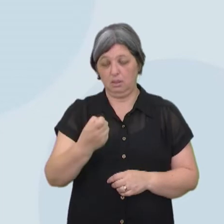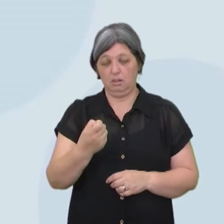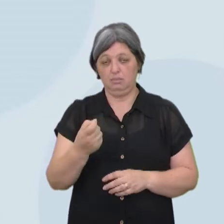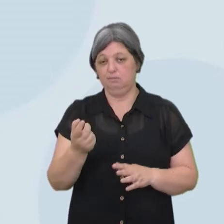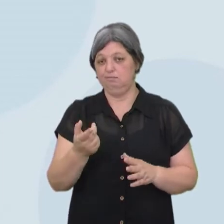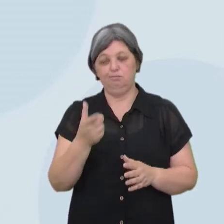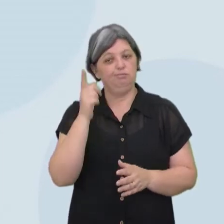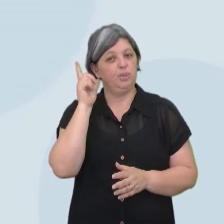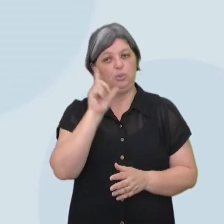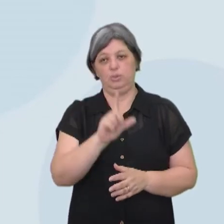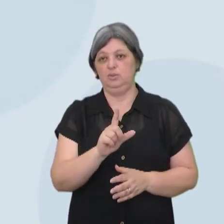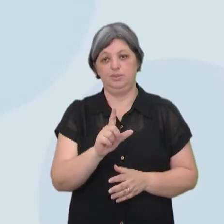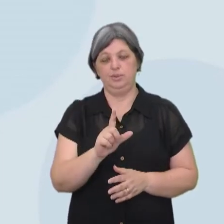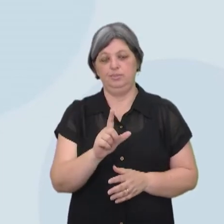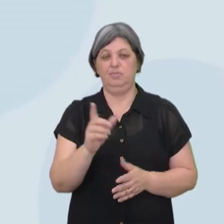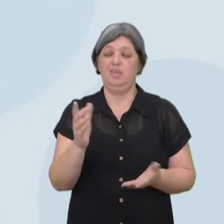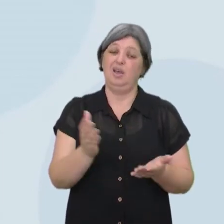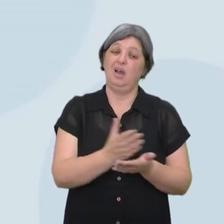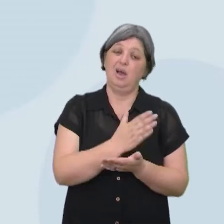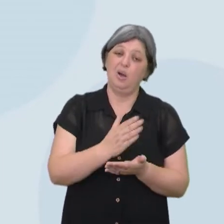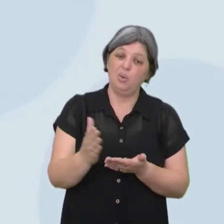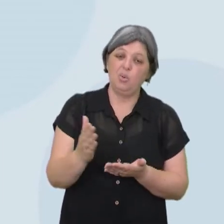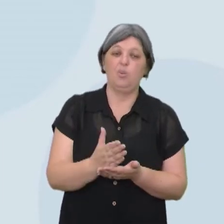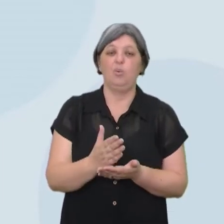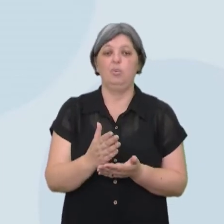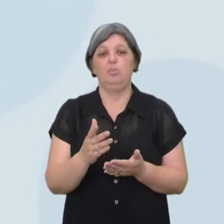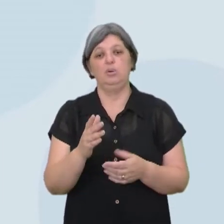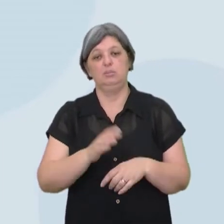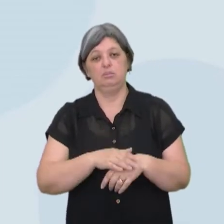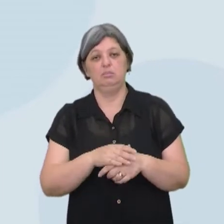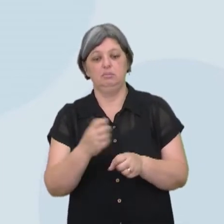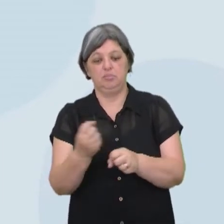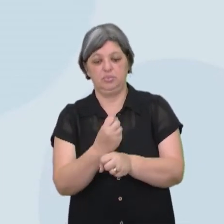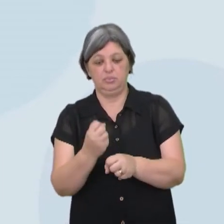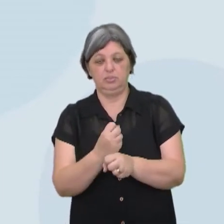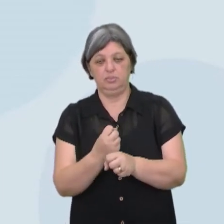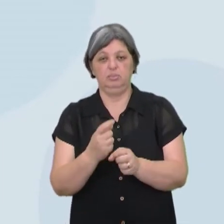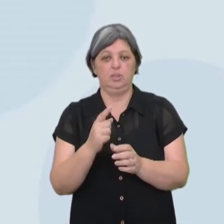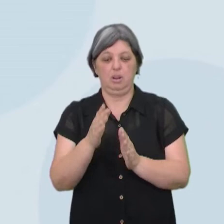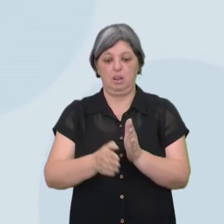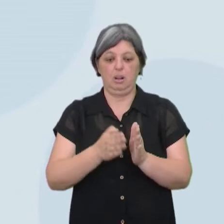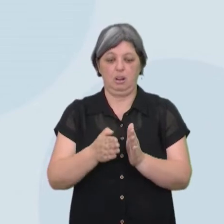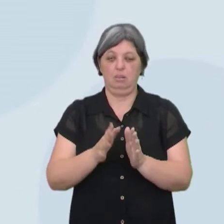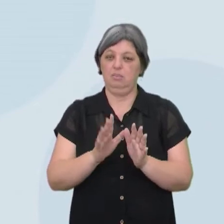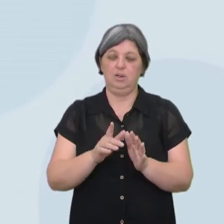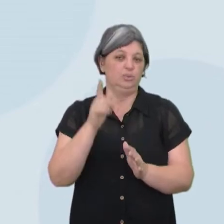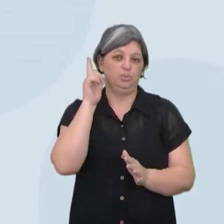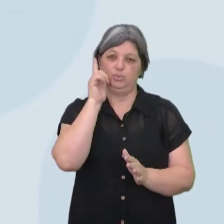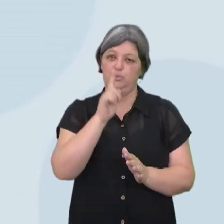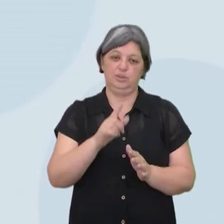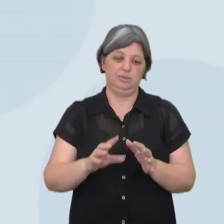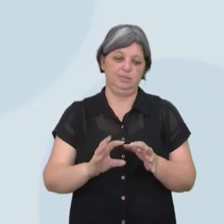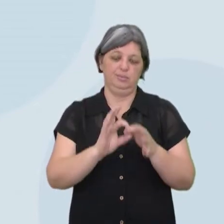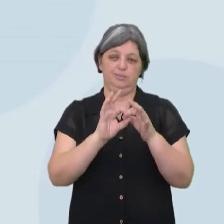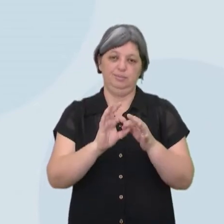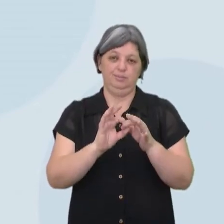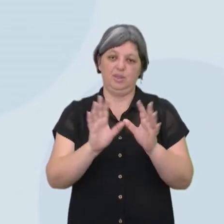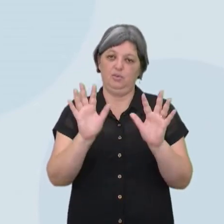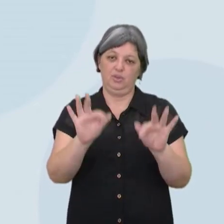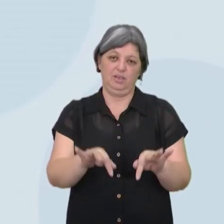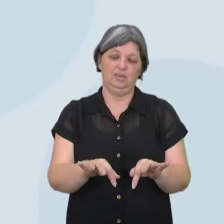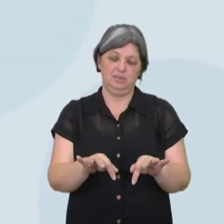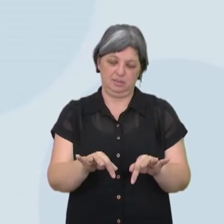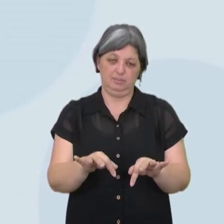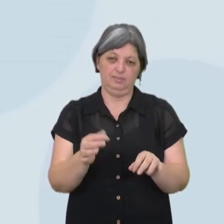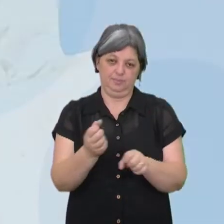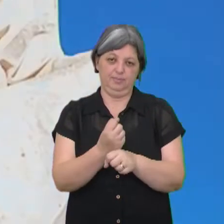se concretizando. Algumas partes da ferrovia foram sendo feitas, mas a ligação em si, ela acabou não sendo concretizada,